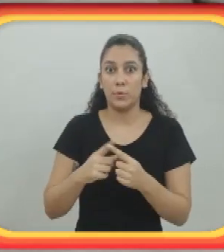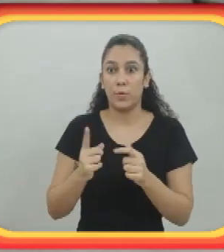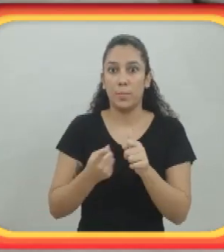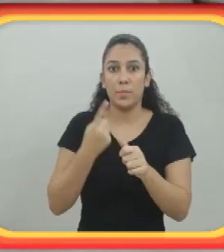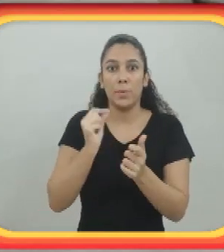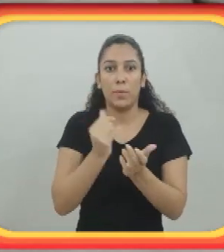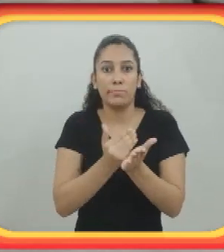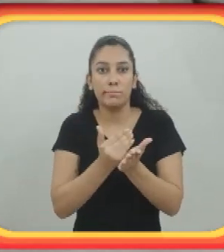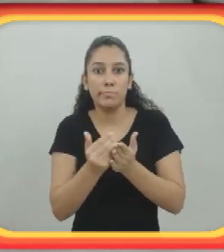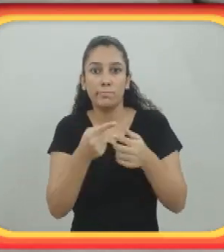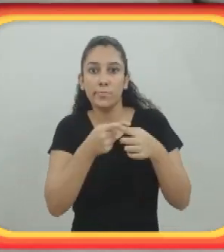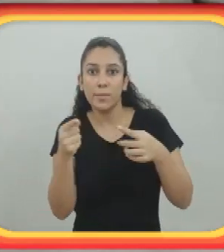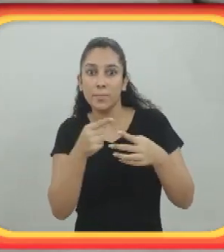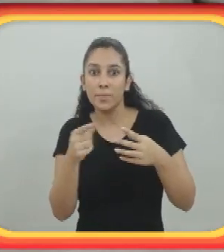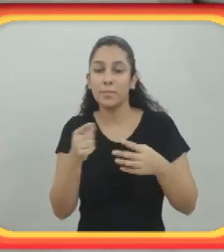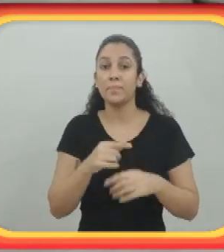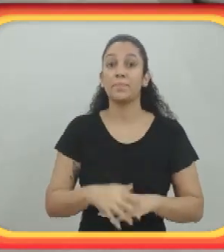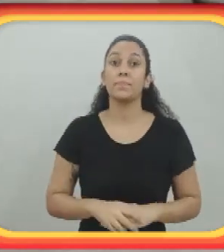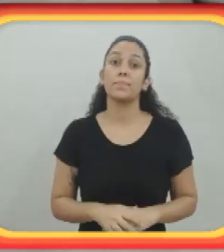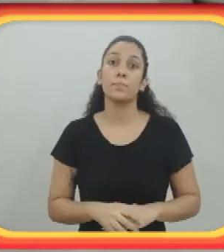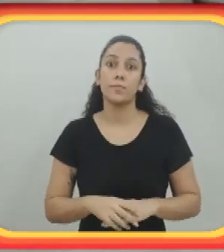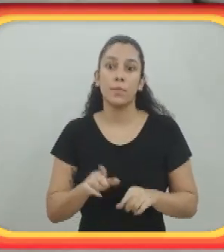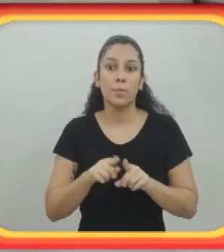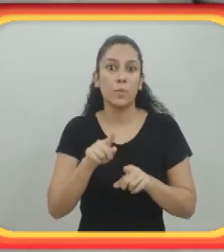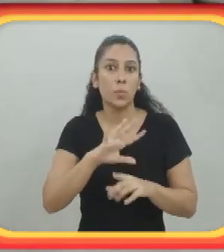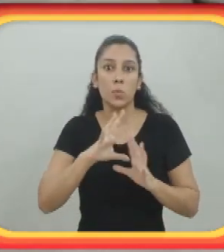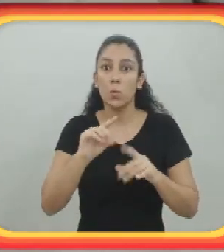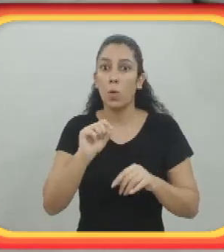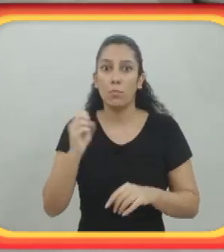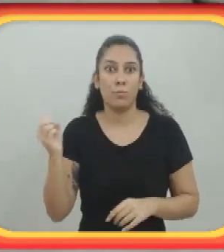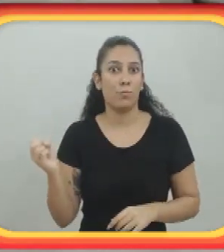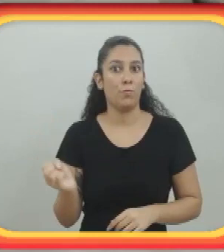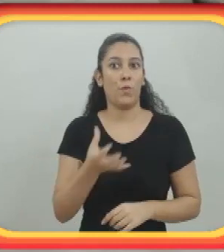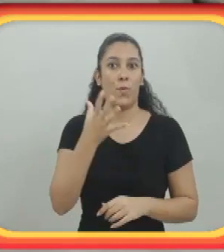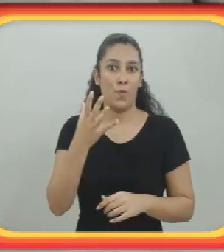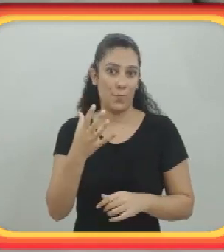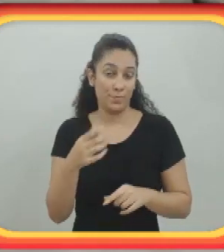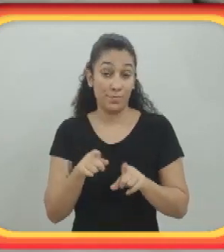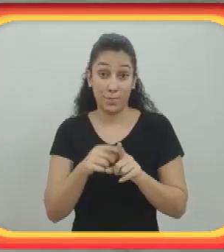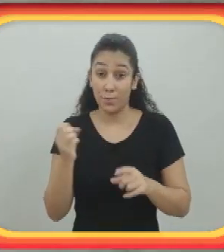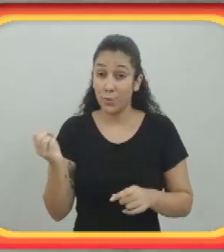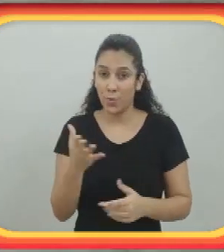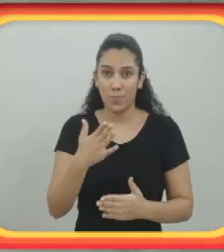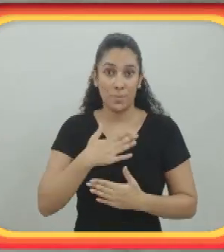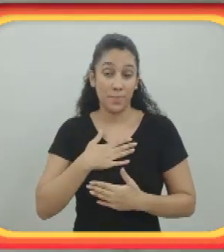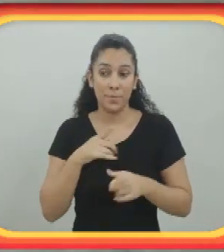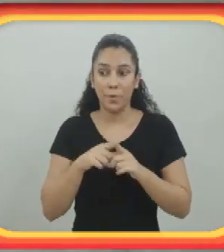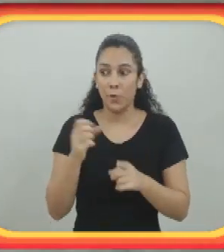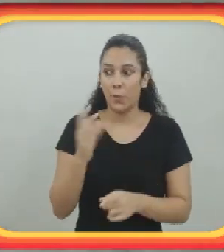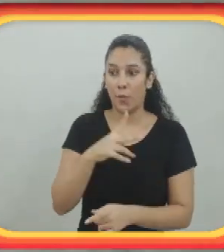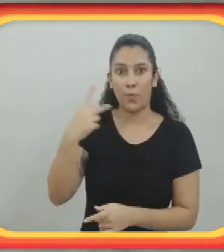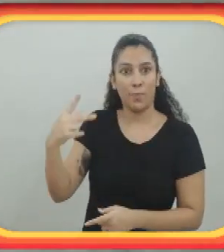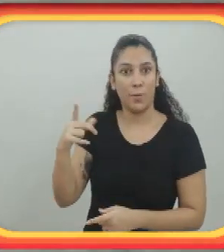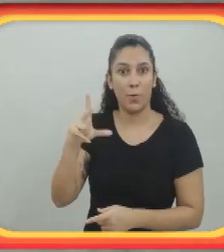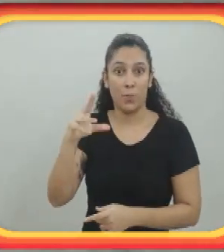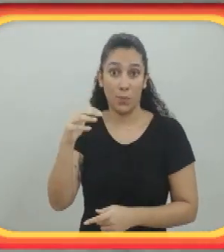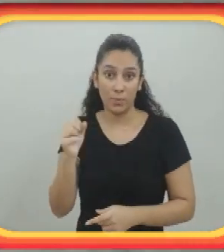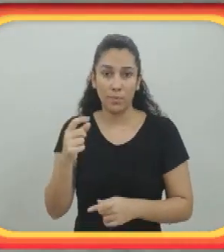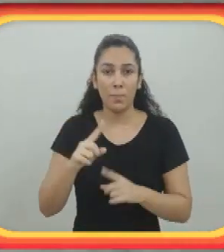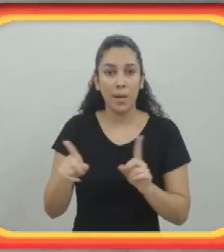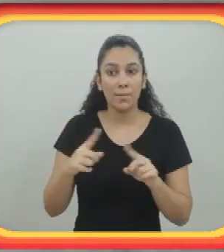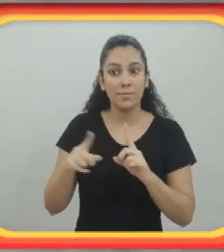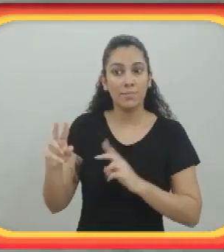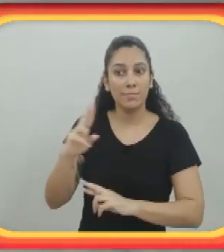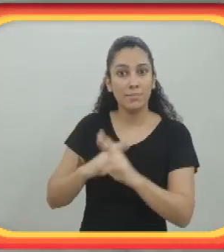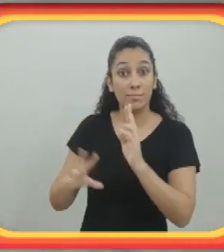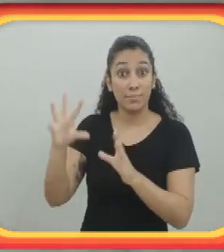ambiente para ele ali, e aí eu saio, sabe? Eu saio e ele vai seguir o caminho dele, né? Então, eu ainda estava muito tenso nas primeiras